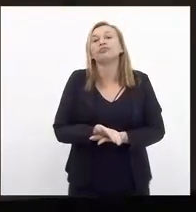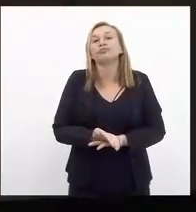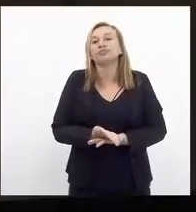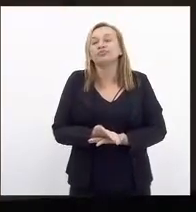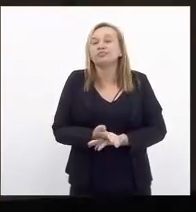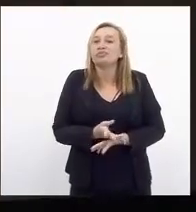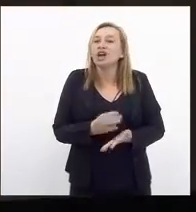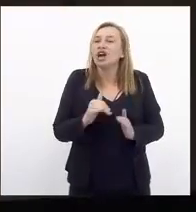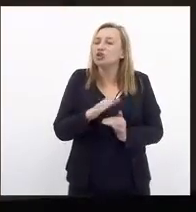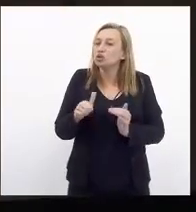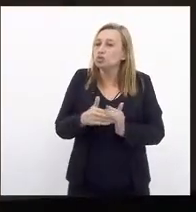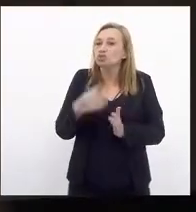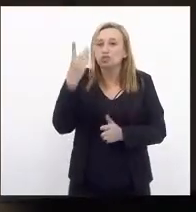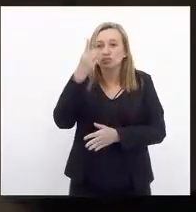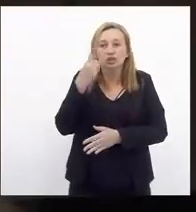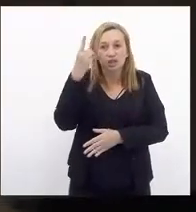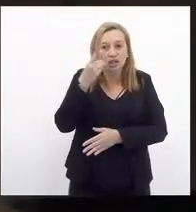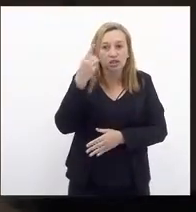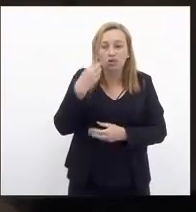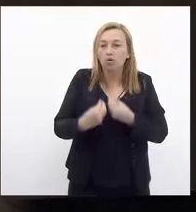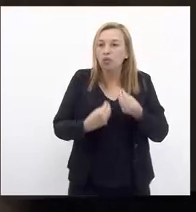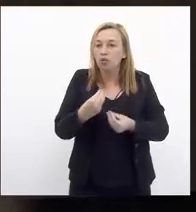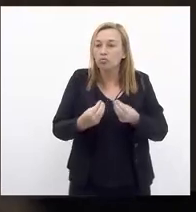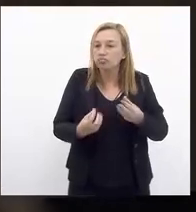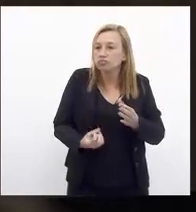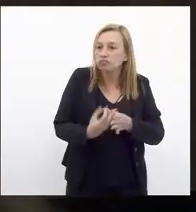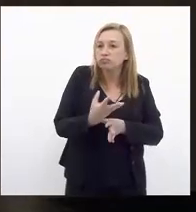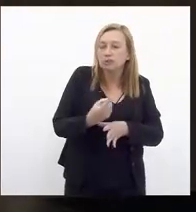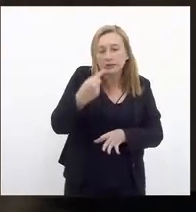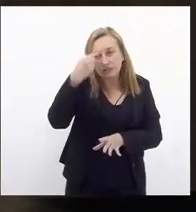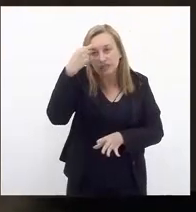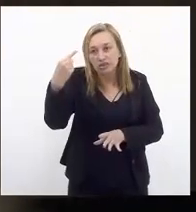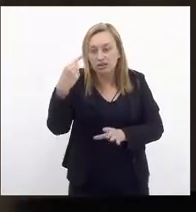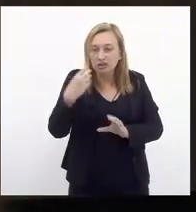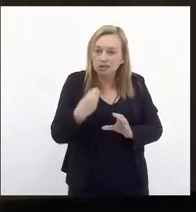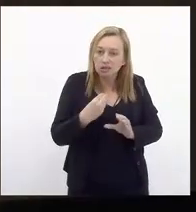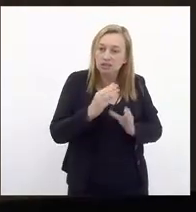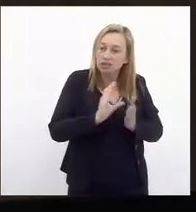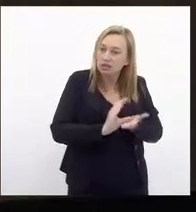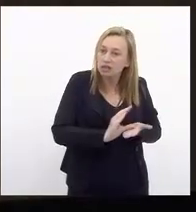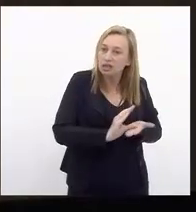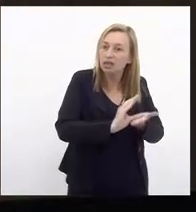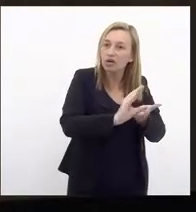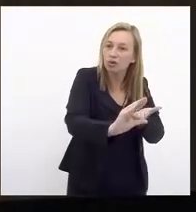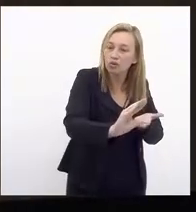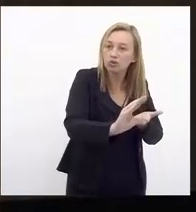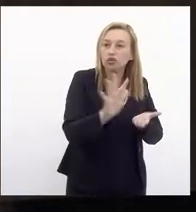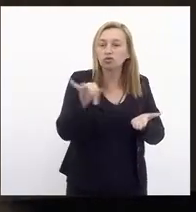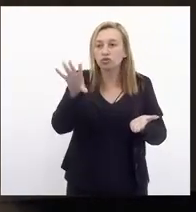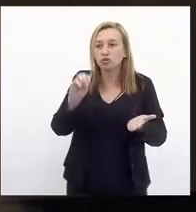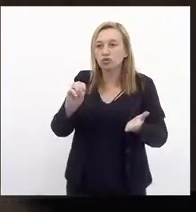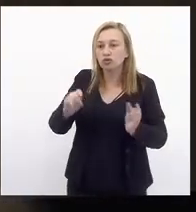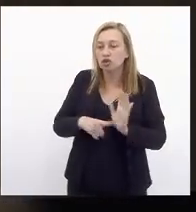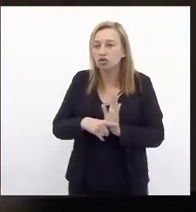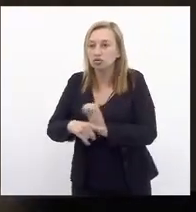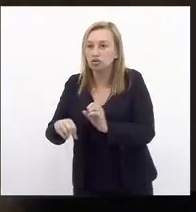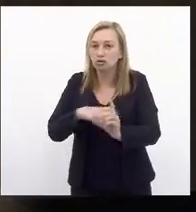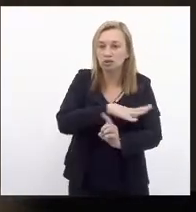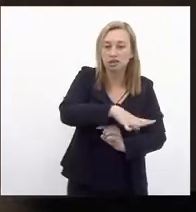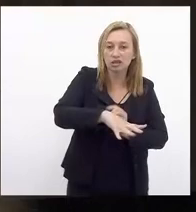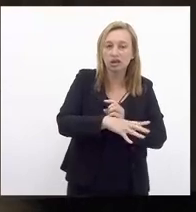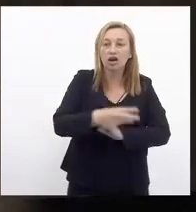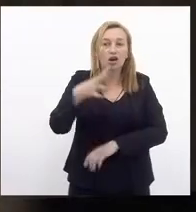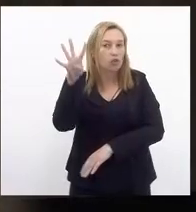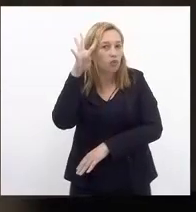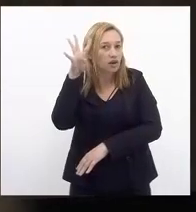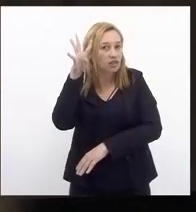a todos os parlamentares como que surgiu essa ideia de repassar esses recursos para o fundo de assistência social eu não